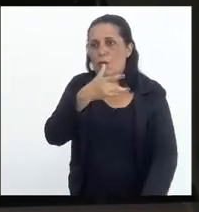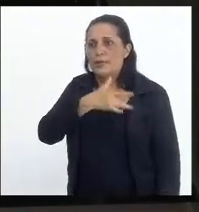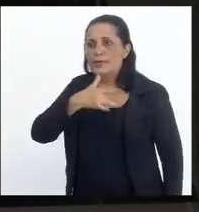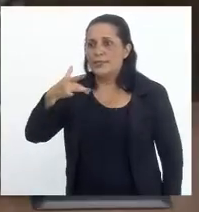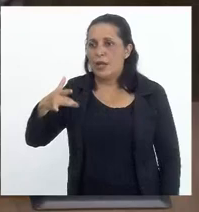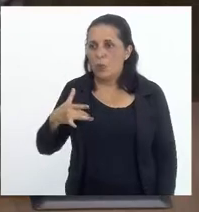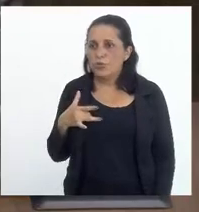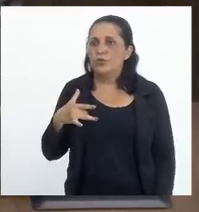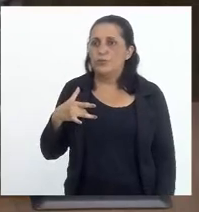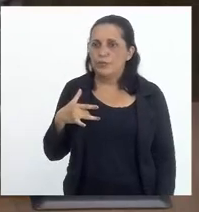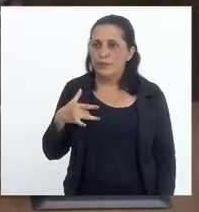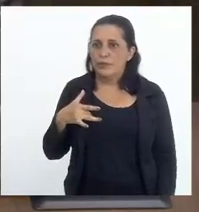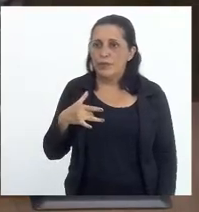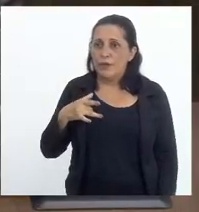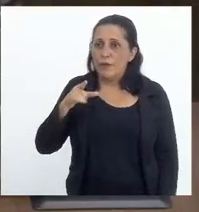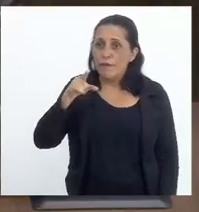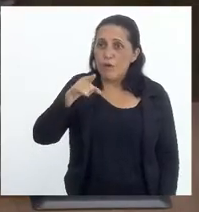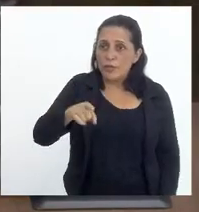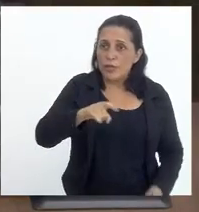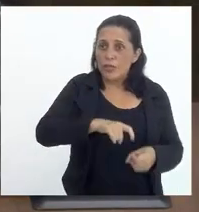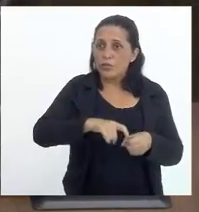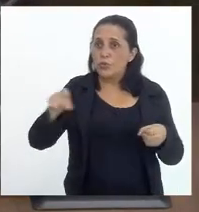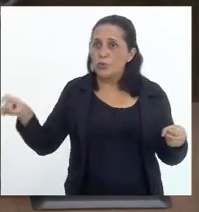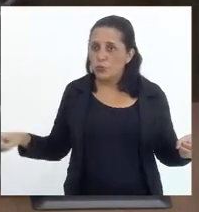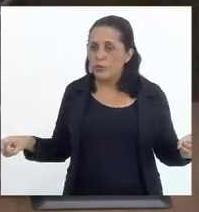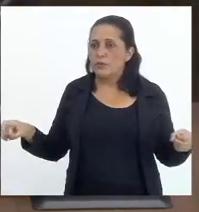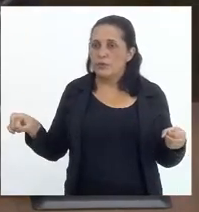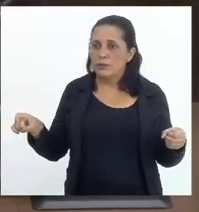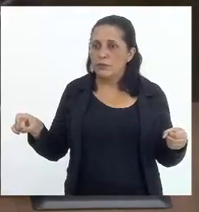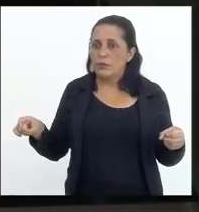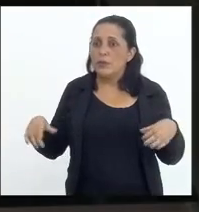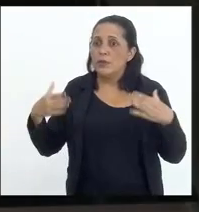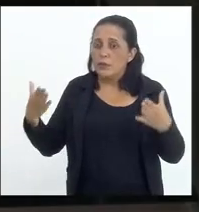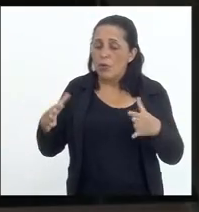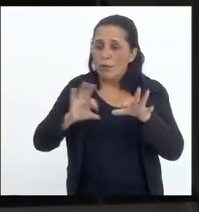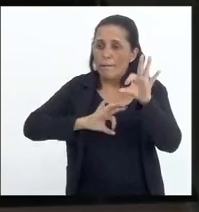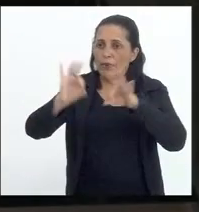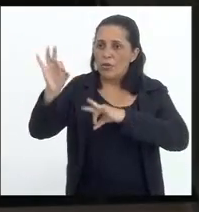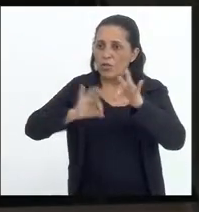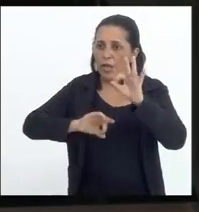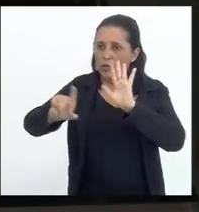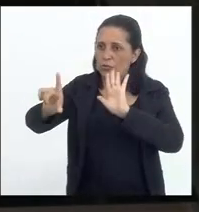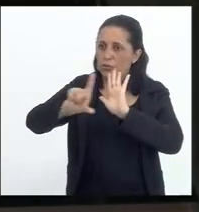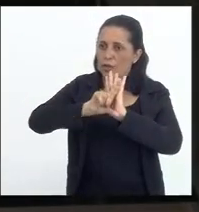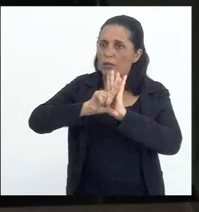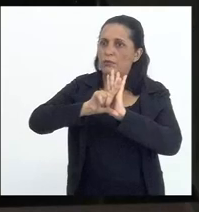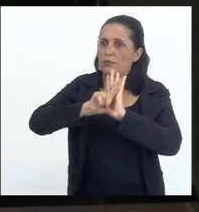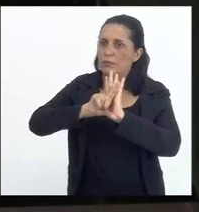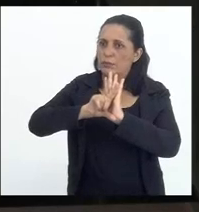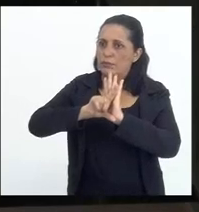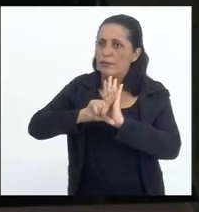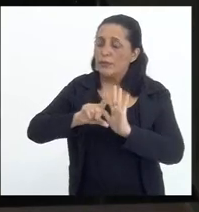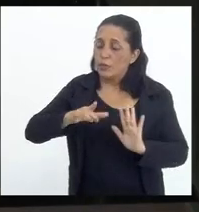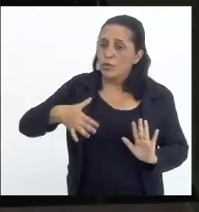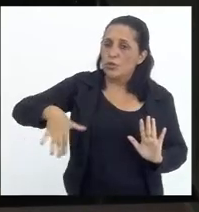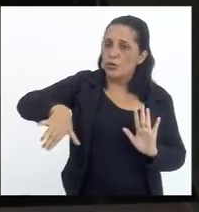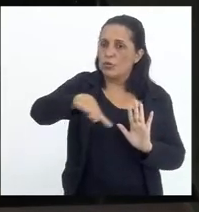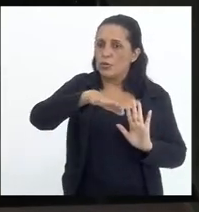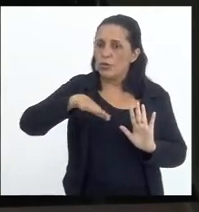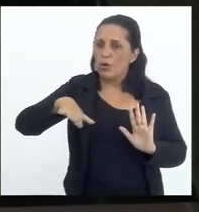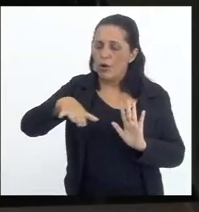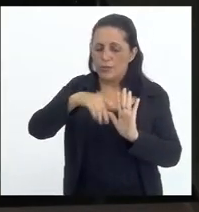saúde. Você exclui. E neste projeto de lei, nós